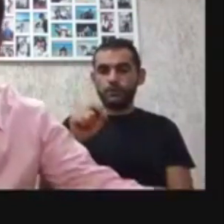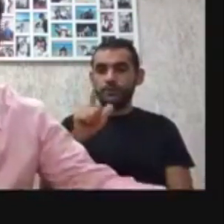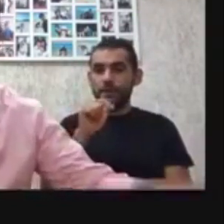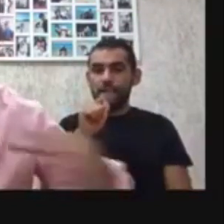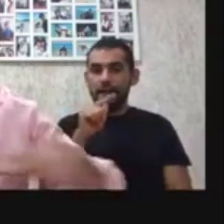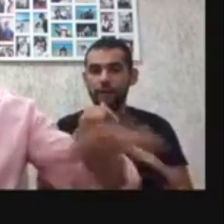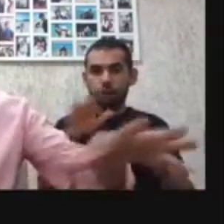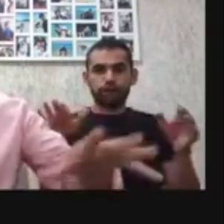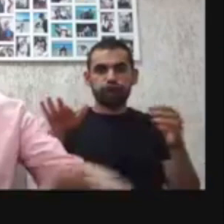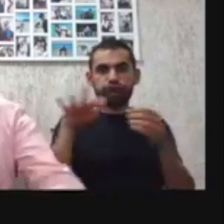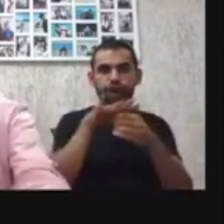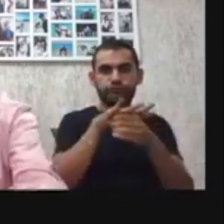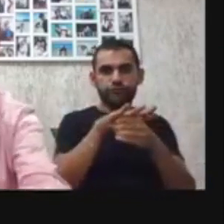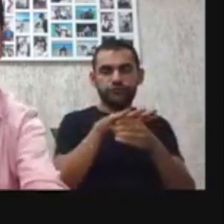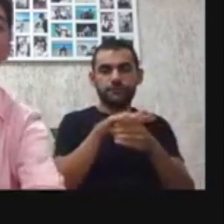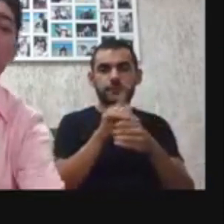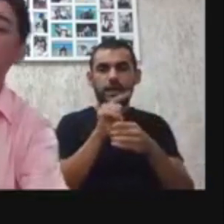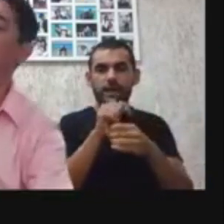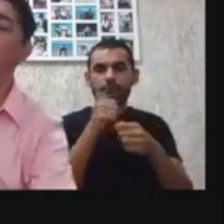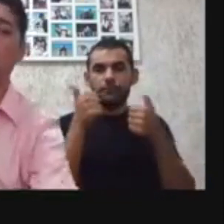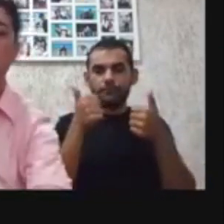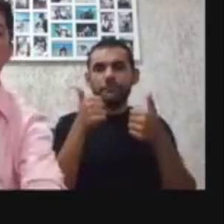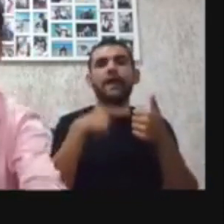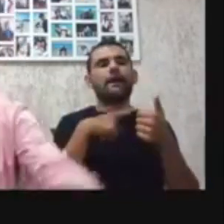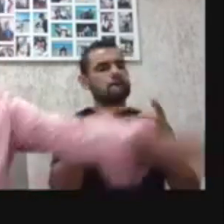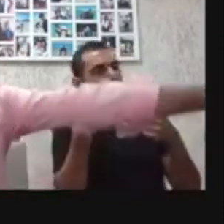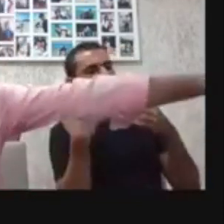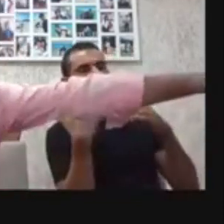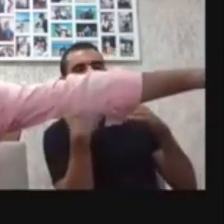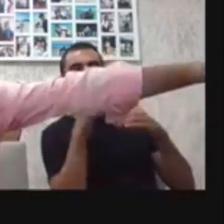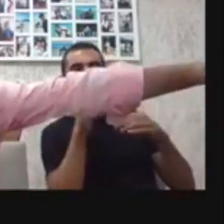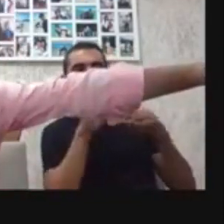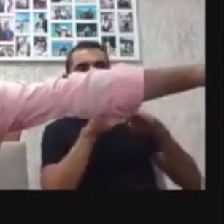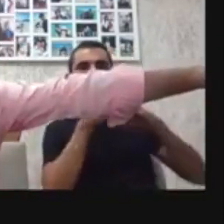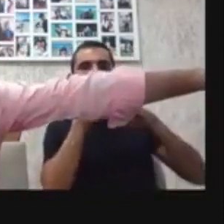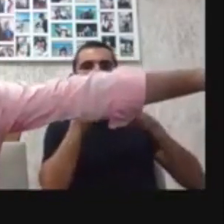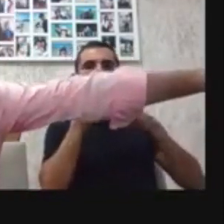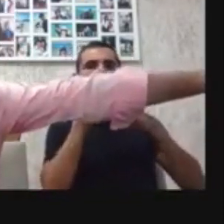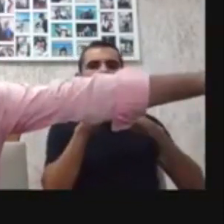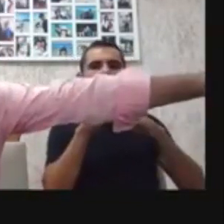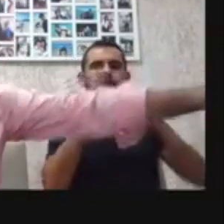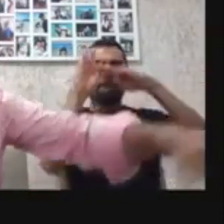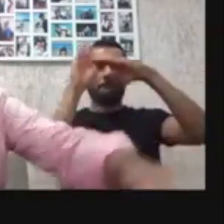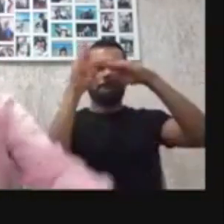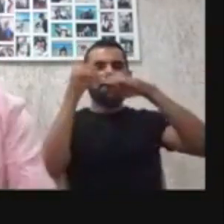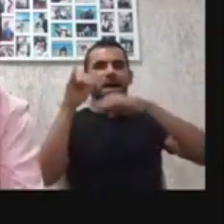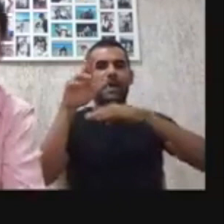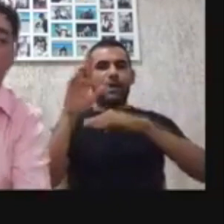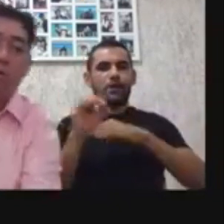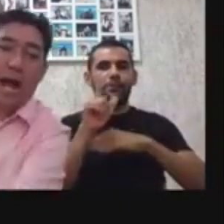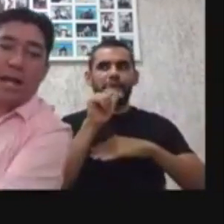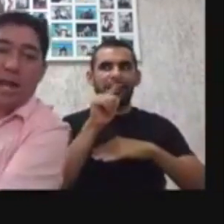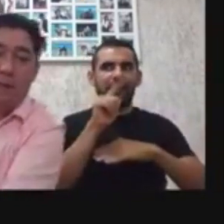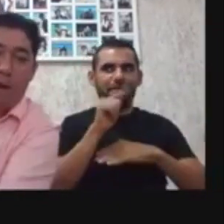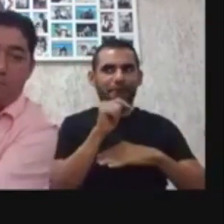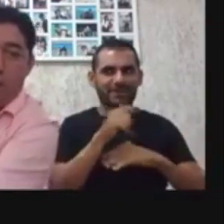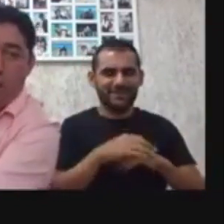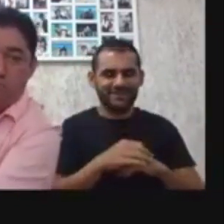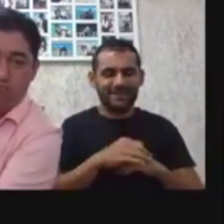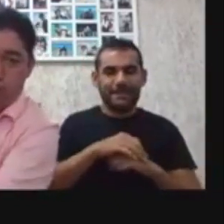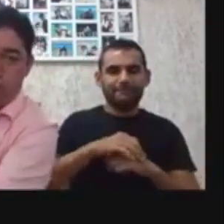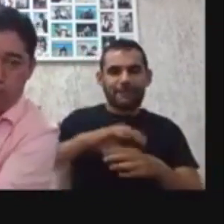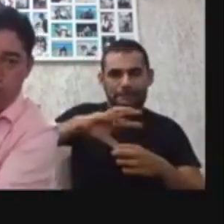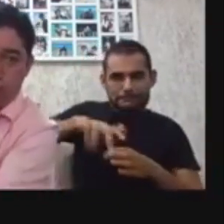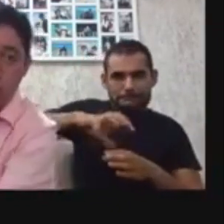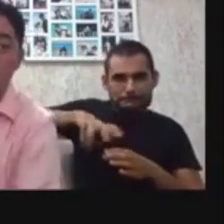caixas d'água estão cheias e a água está ali. Ela redireciona para outro bairro que está faltando água. Não, aqui vai o cara lá na